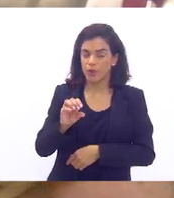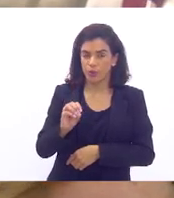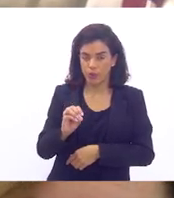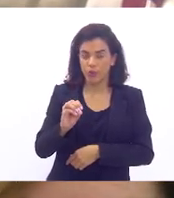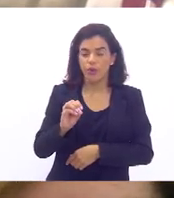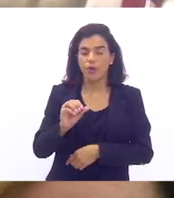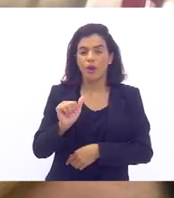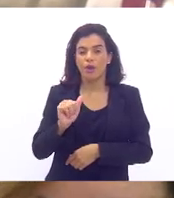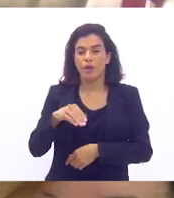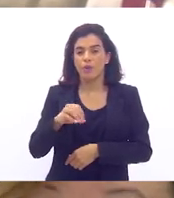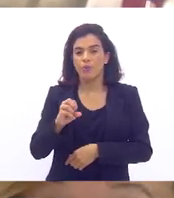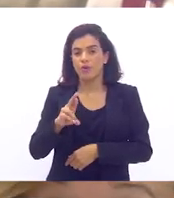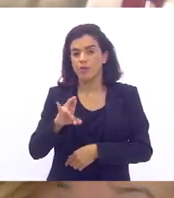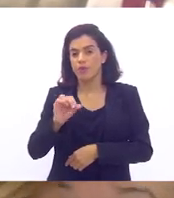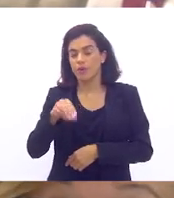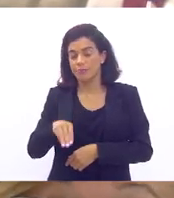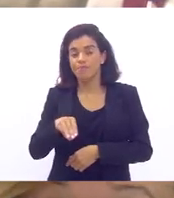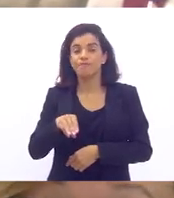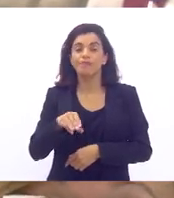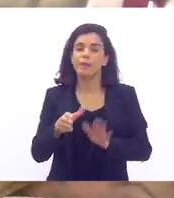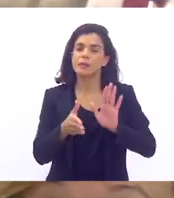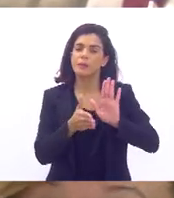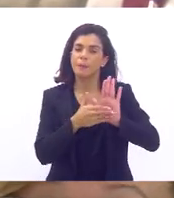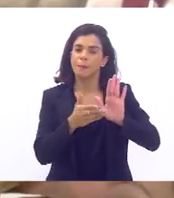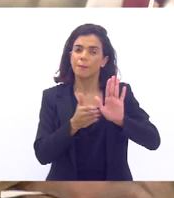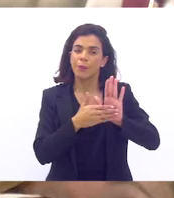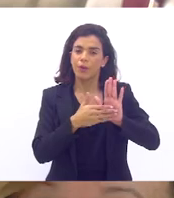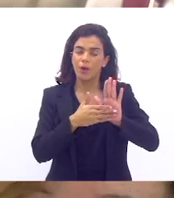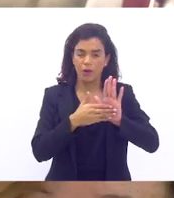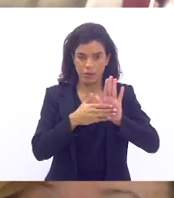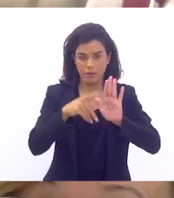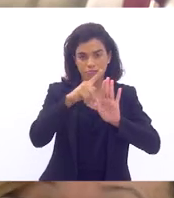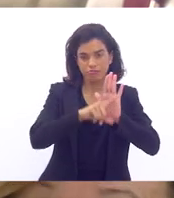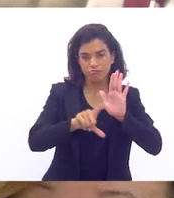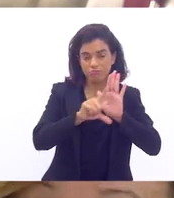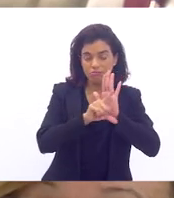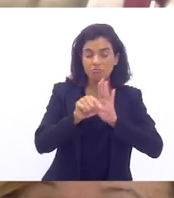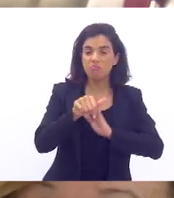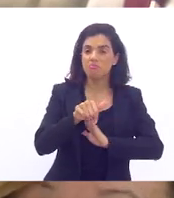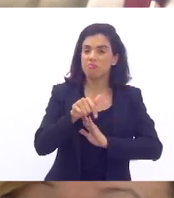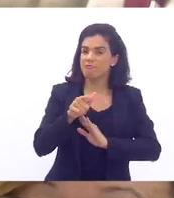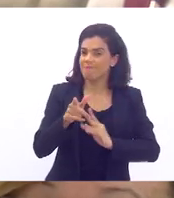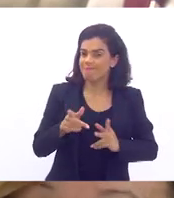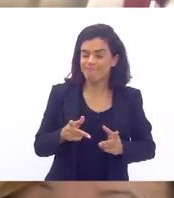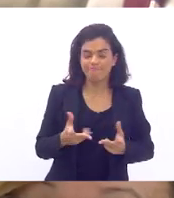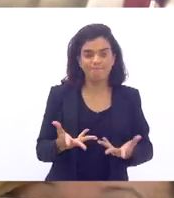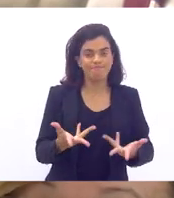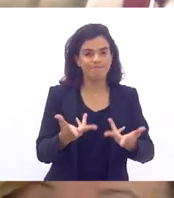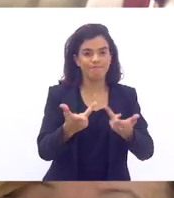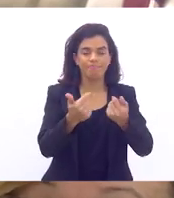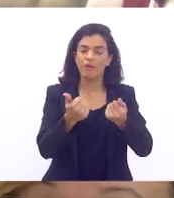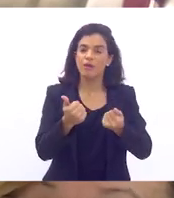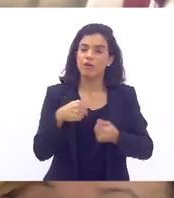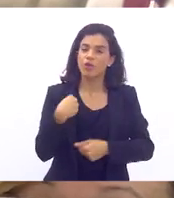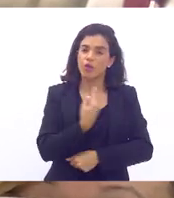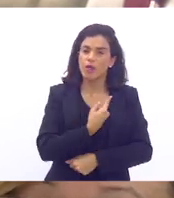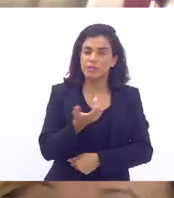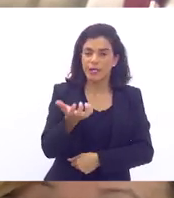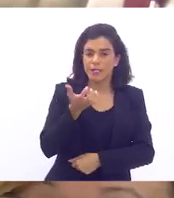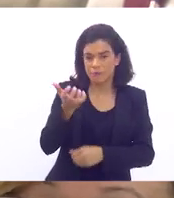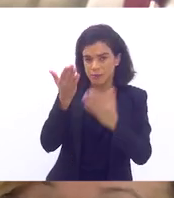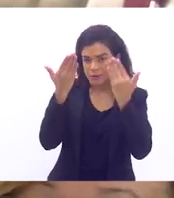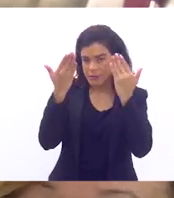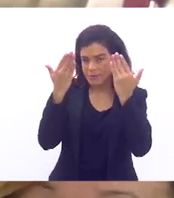esse proposta de lei se torna E retocável então só temos a parabenizar